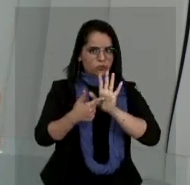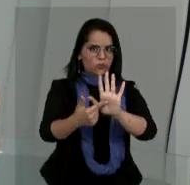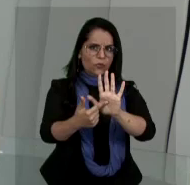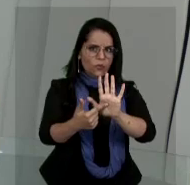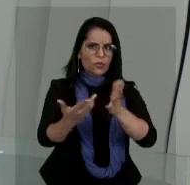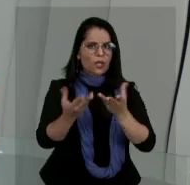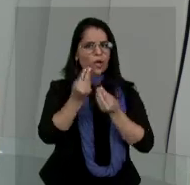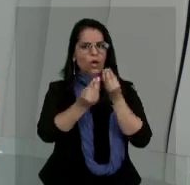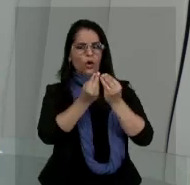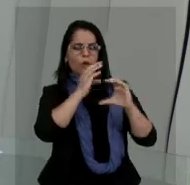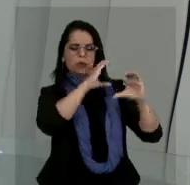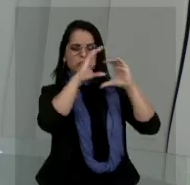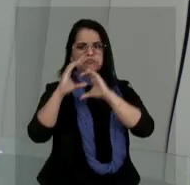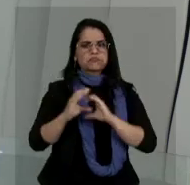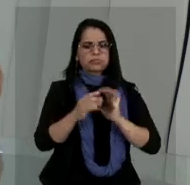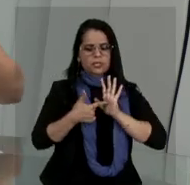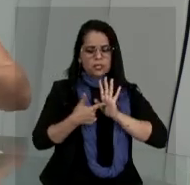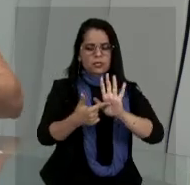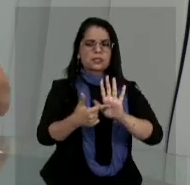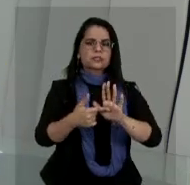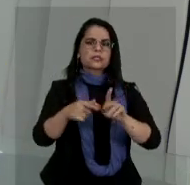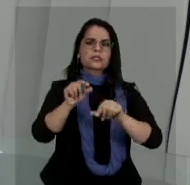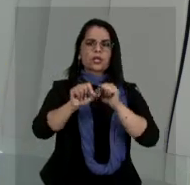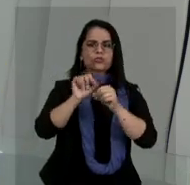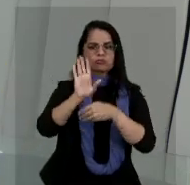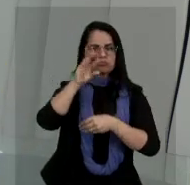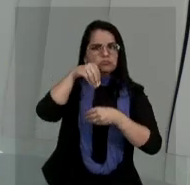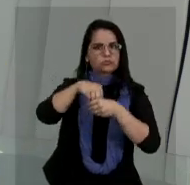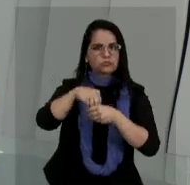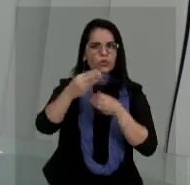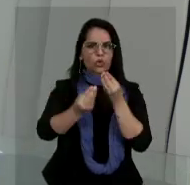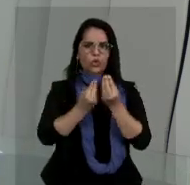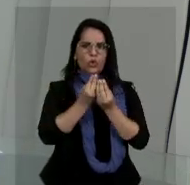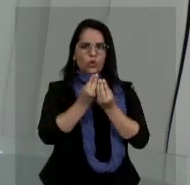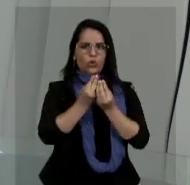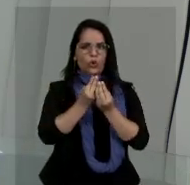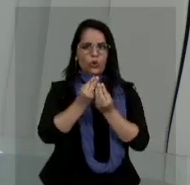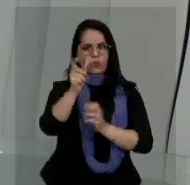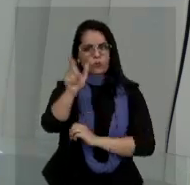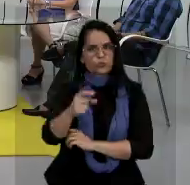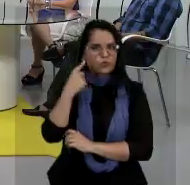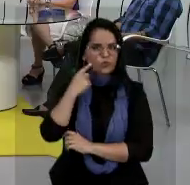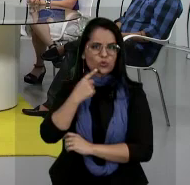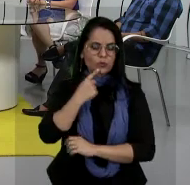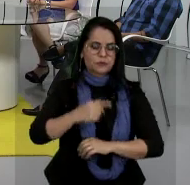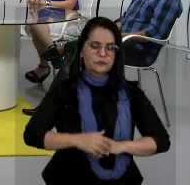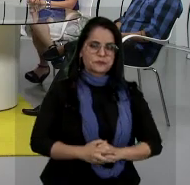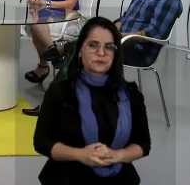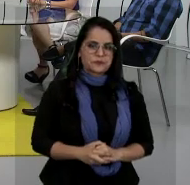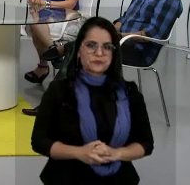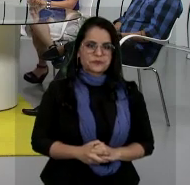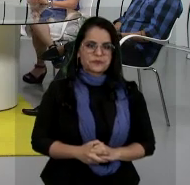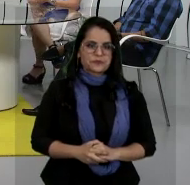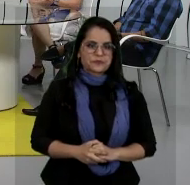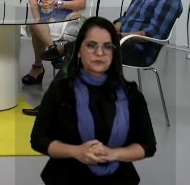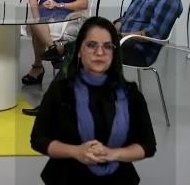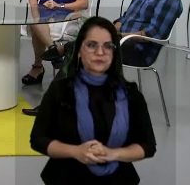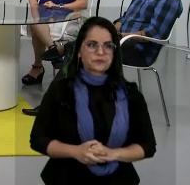manifestada, né? Para que ela seja apresentada, introduzida para o indivíduo surdo.